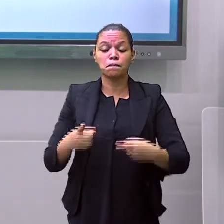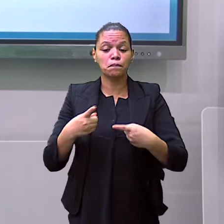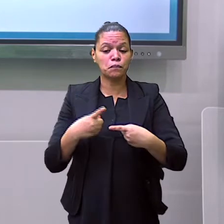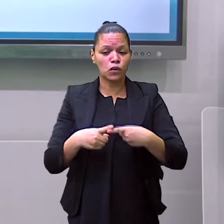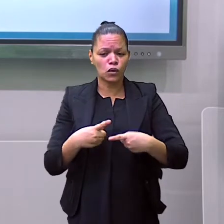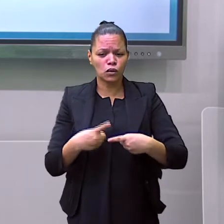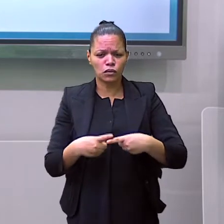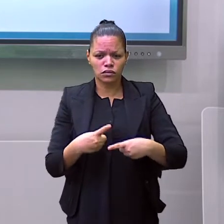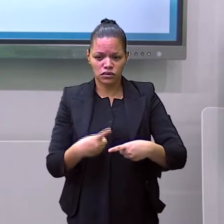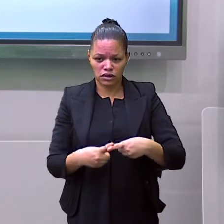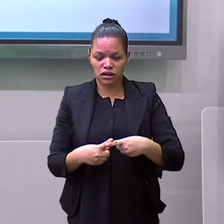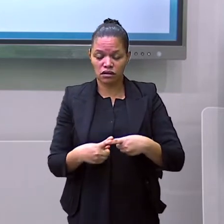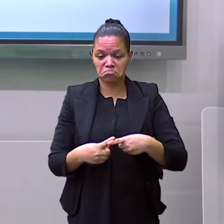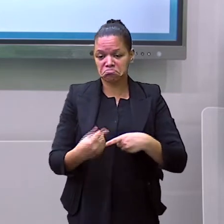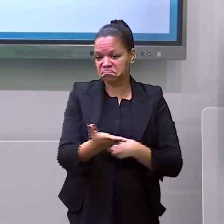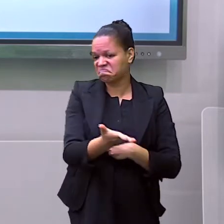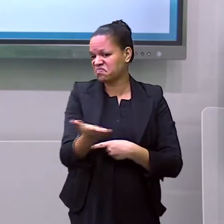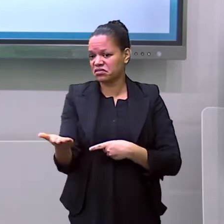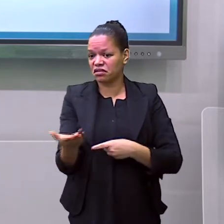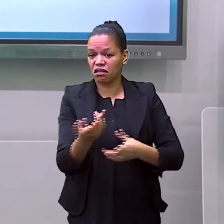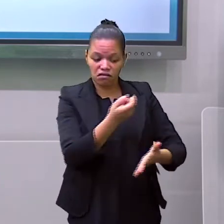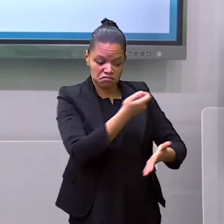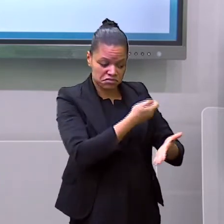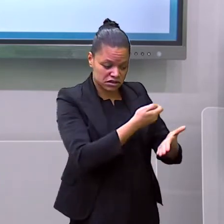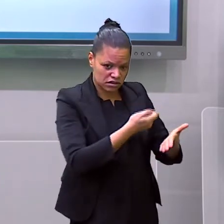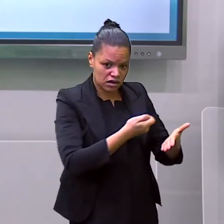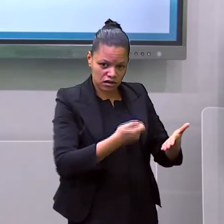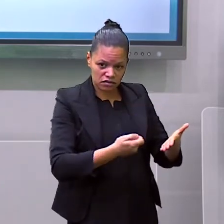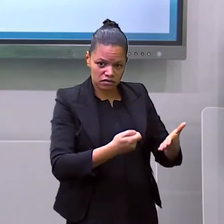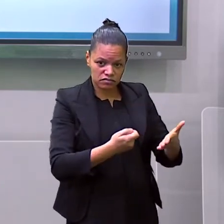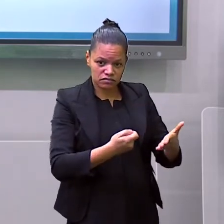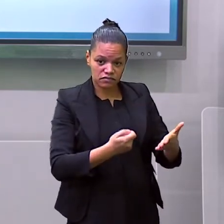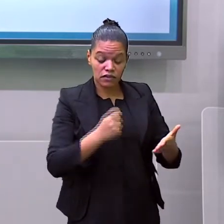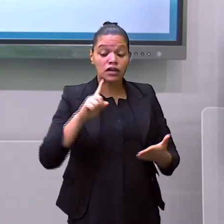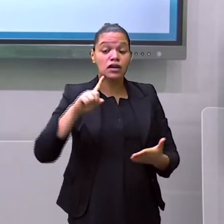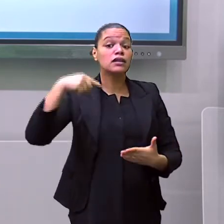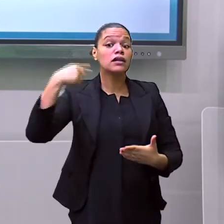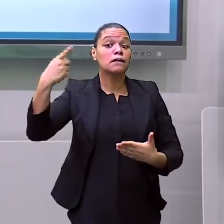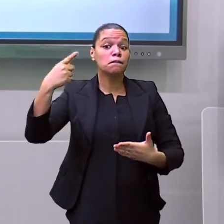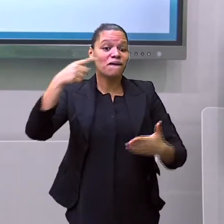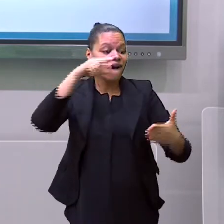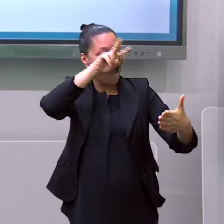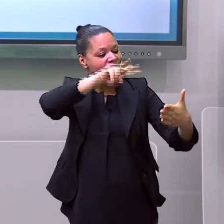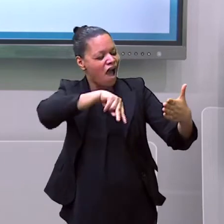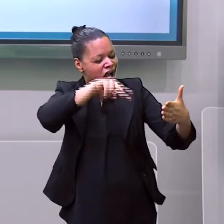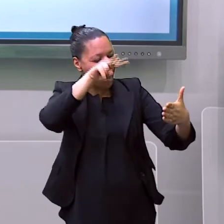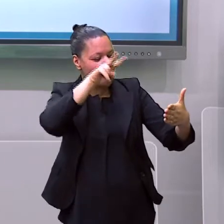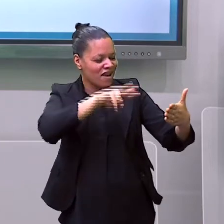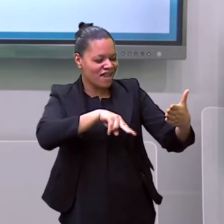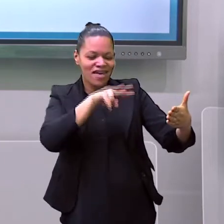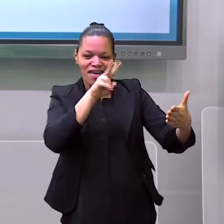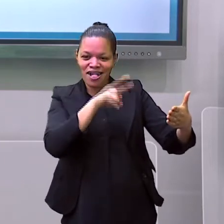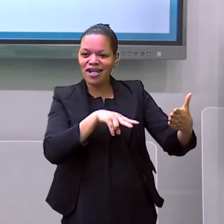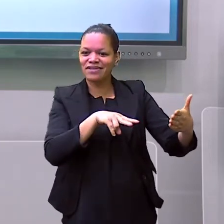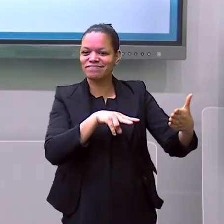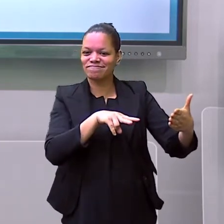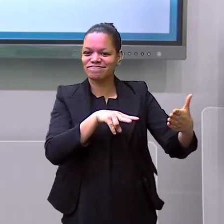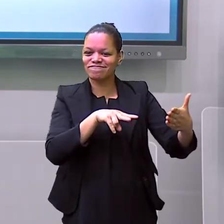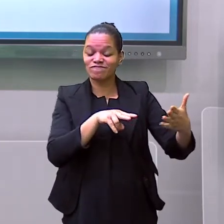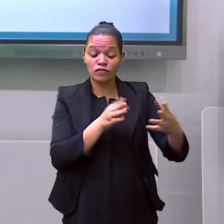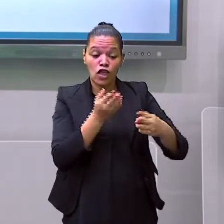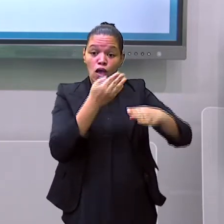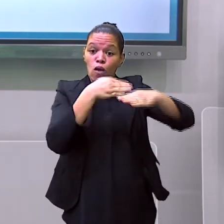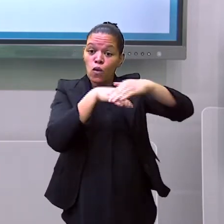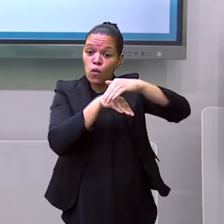você escreve esse diário, depois você quer ler e guardar ali como se fosse uma lembrança. Então, você precisa